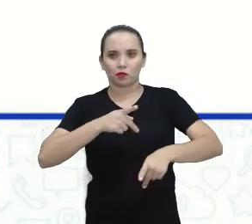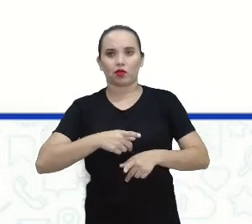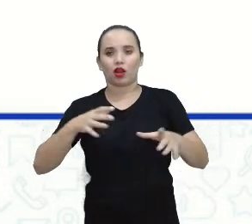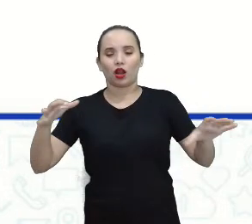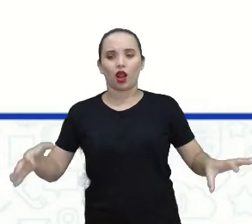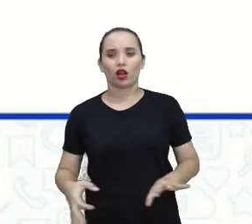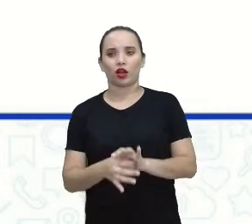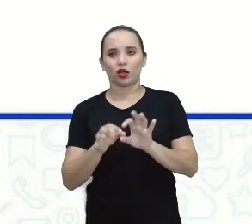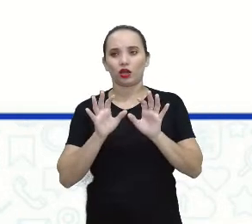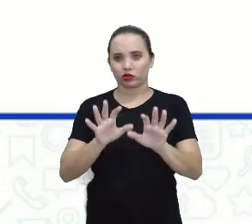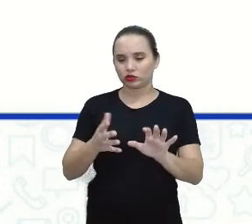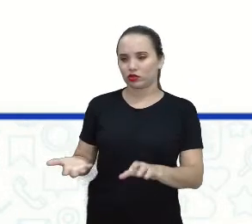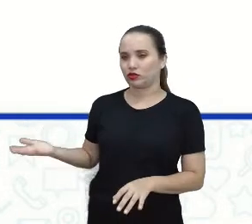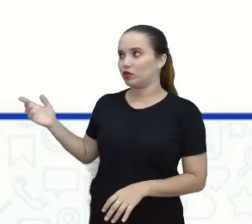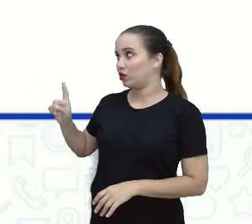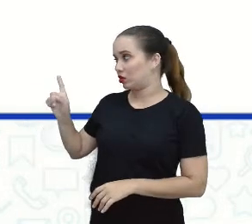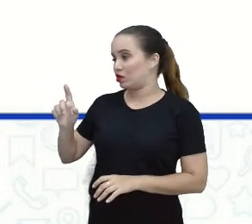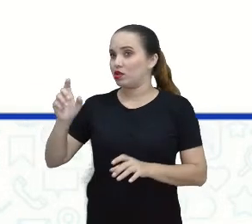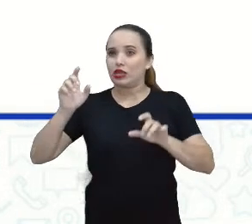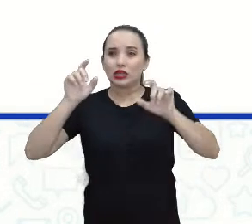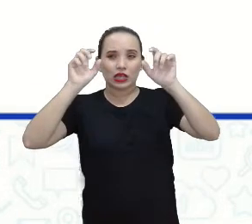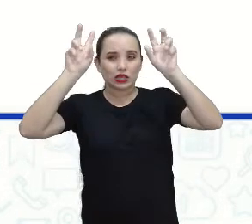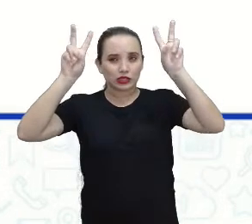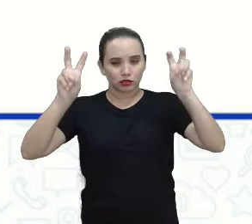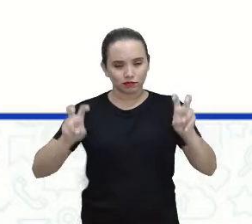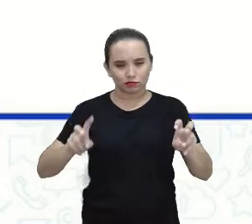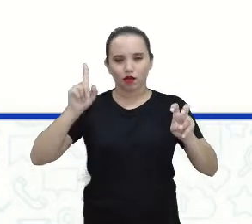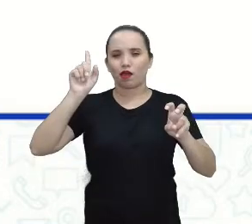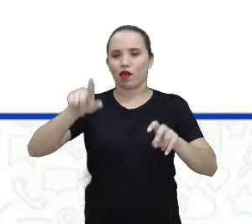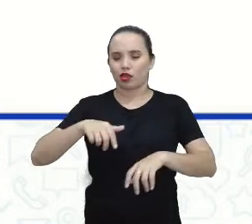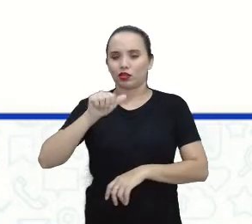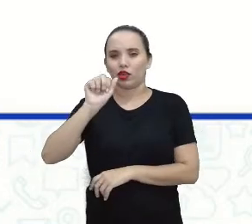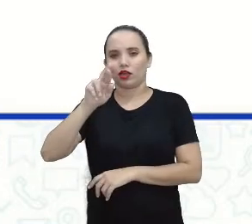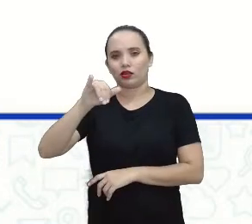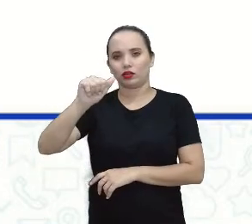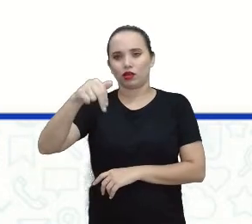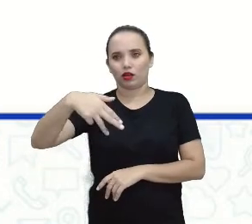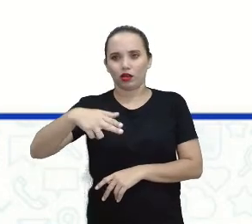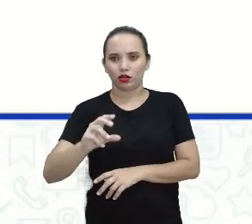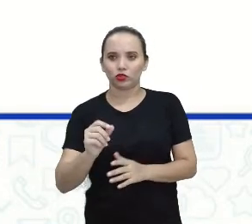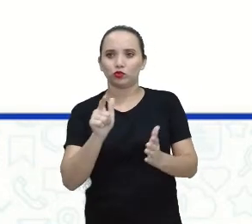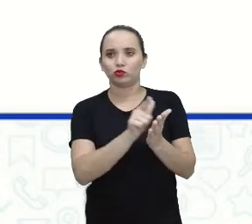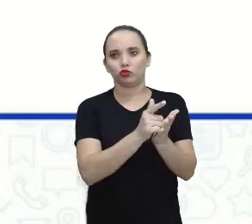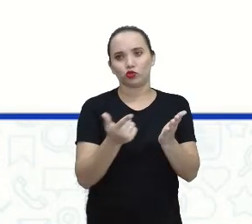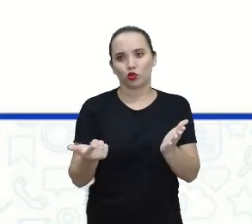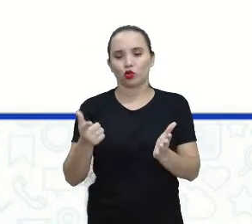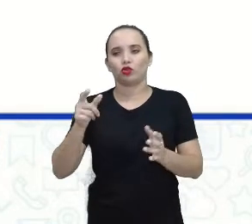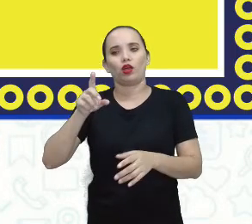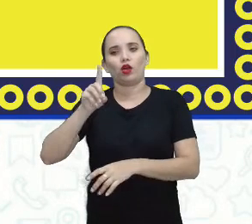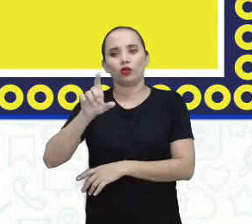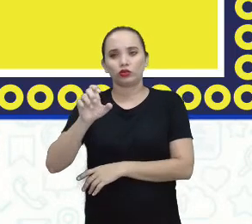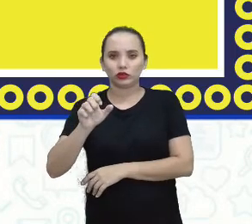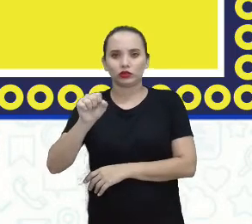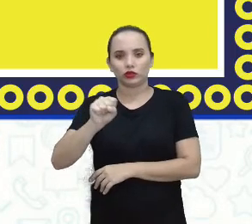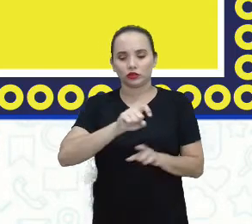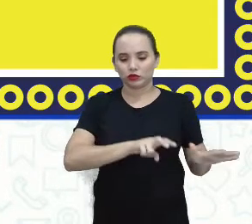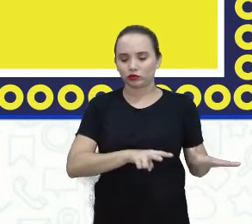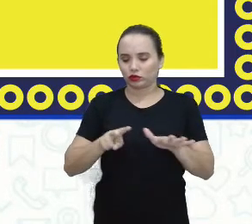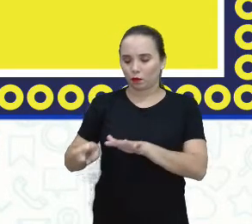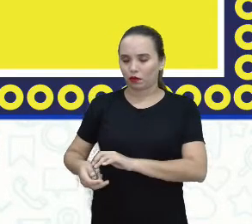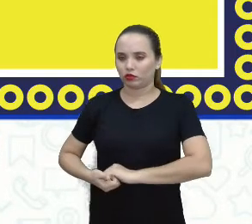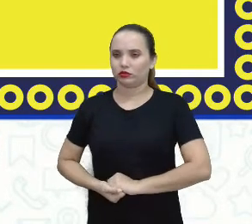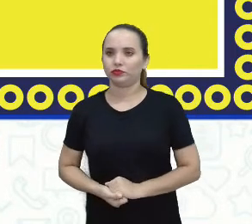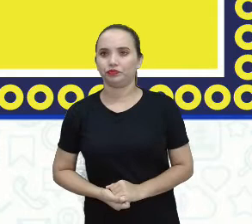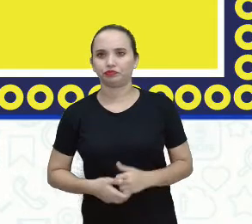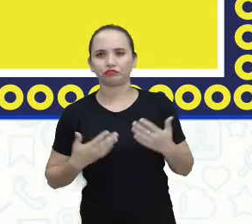relacionados. Essa fala é de Ariano, no jornal, né, da semana, o jornal de semana. Então, bora lá.